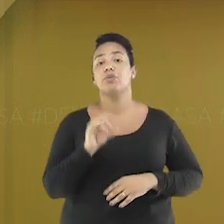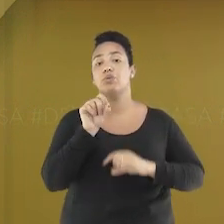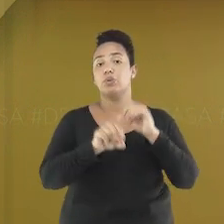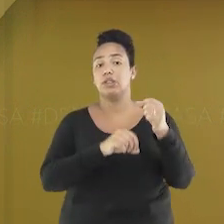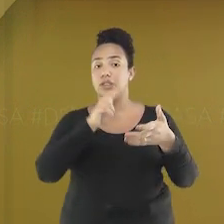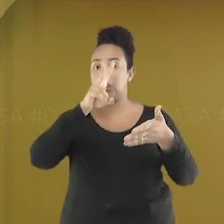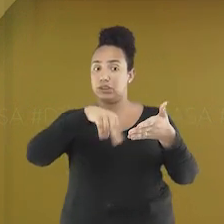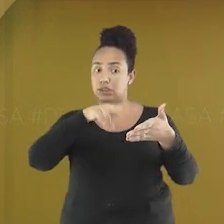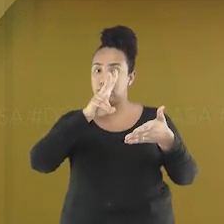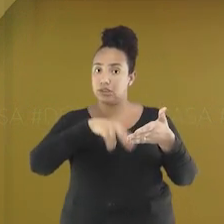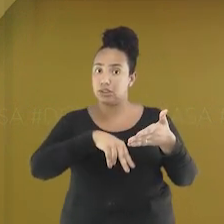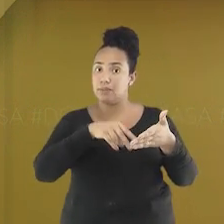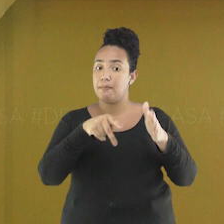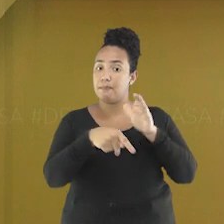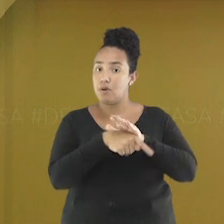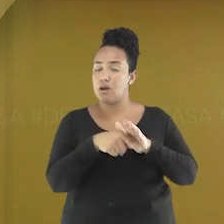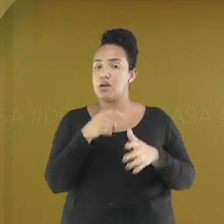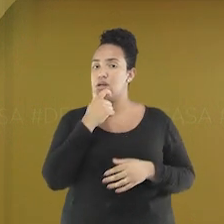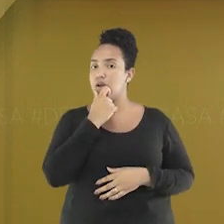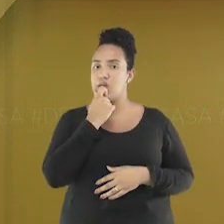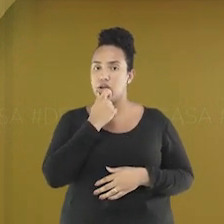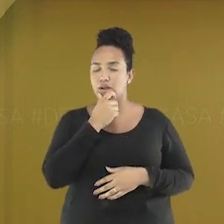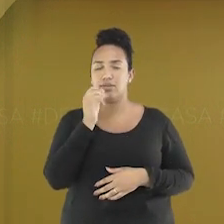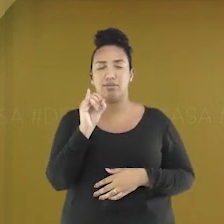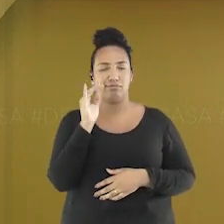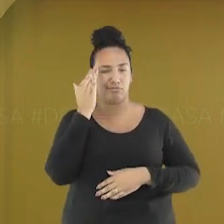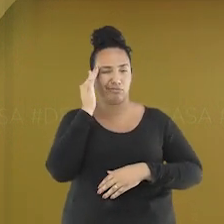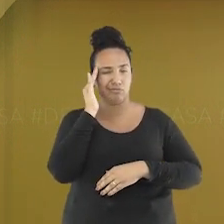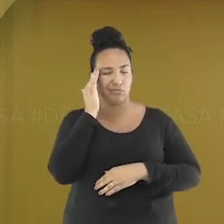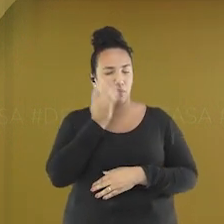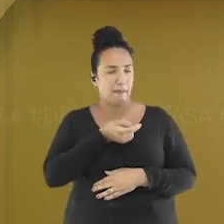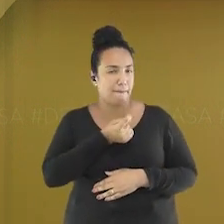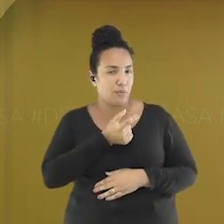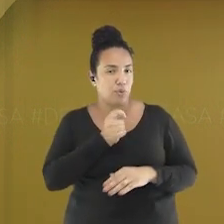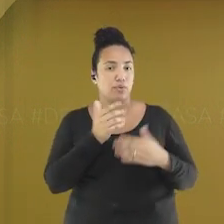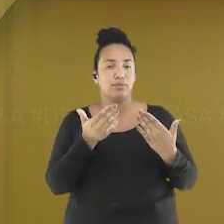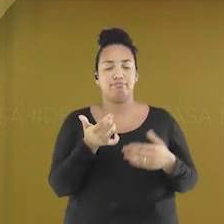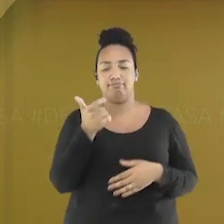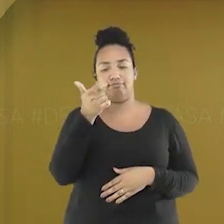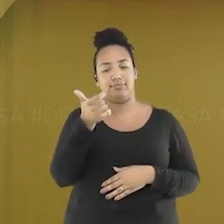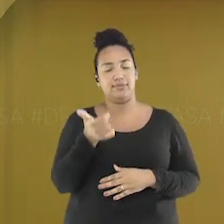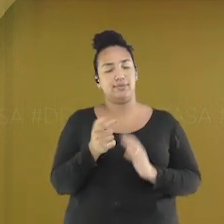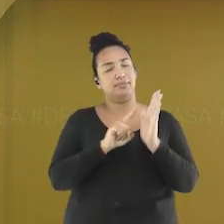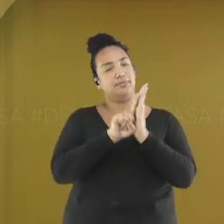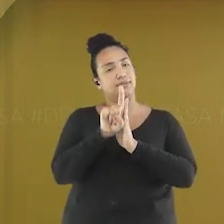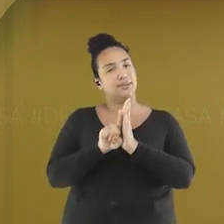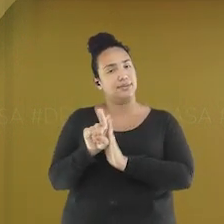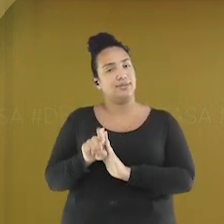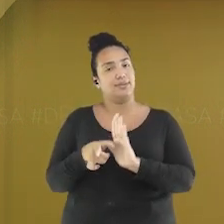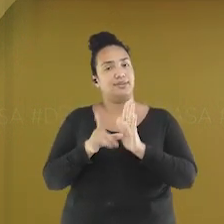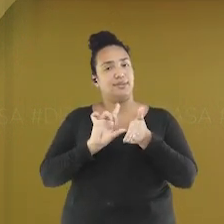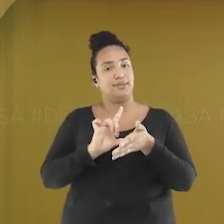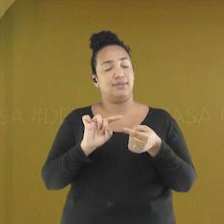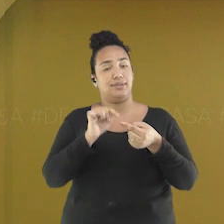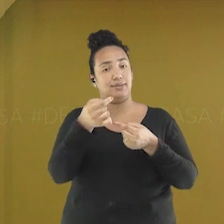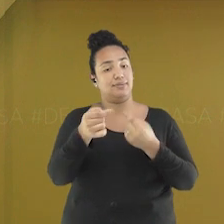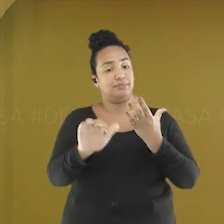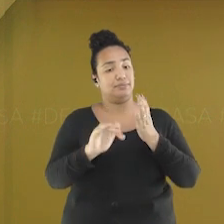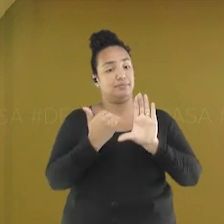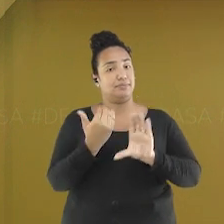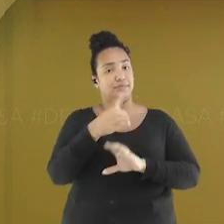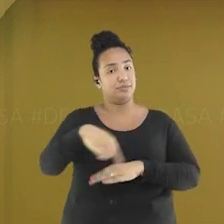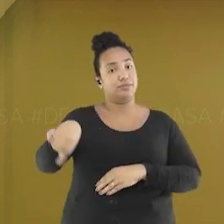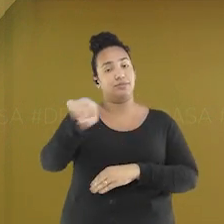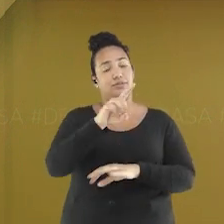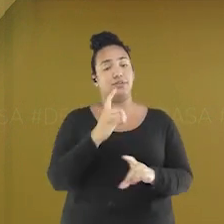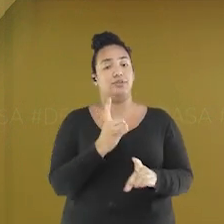é ler a descrição em inglês. Caso não entenda tudo, pesquise o significado das palavras e expressões e depois envie-nos